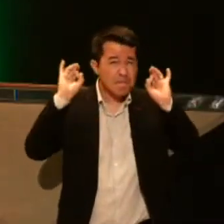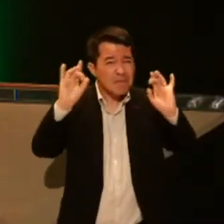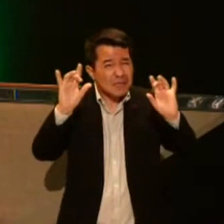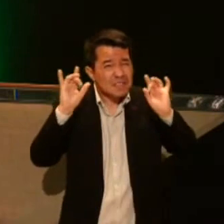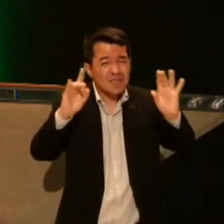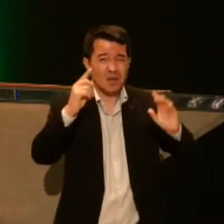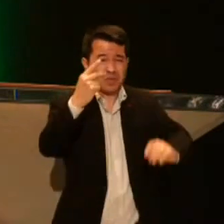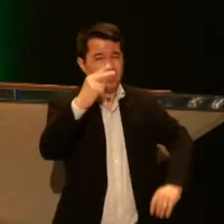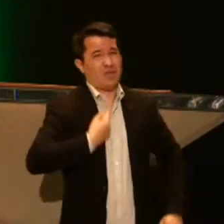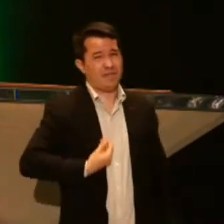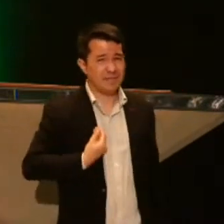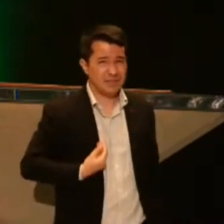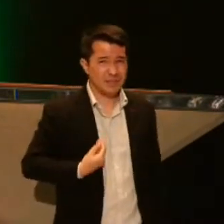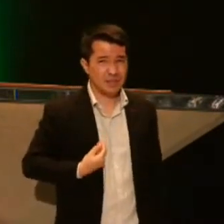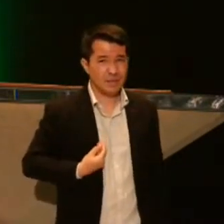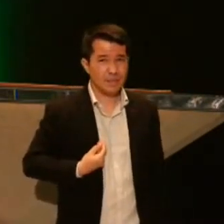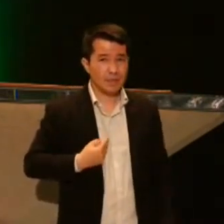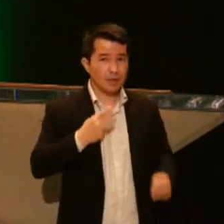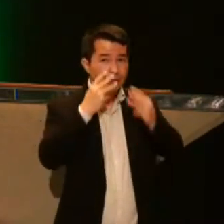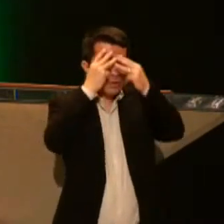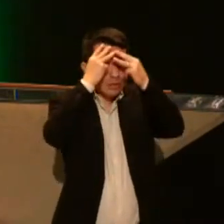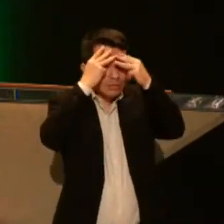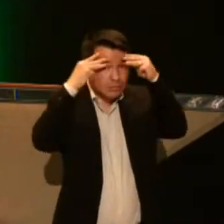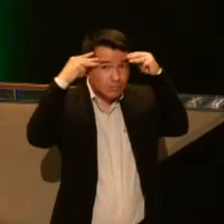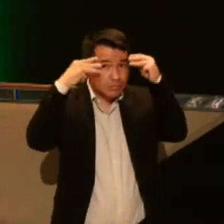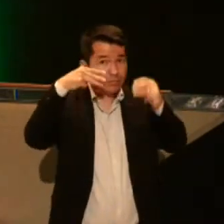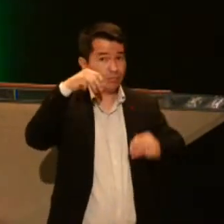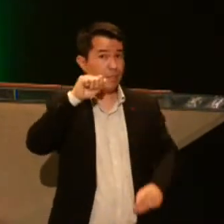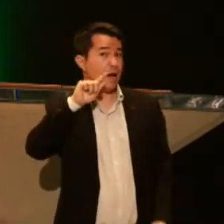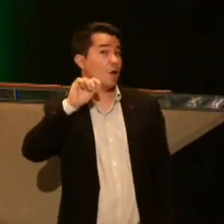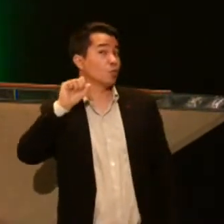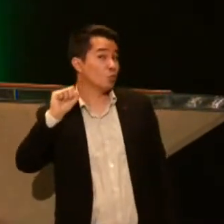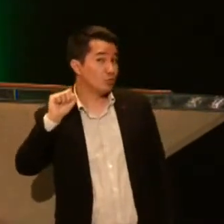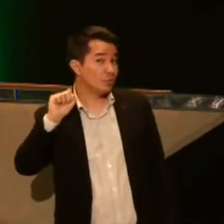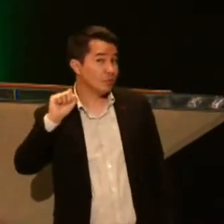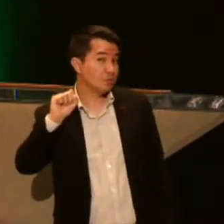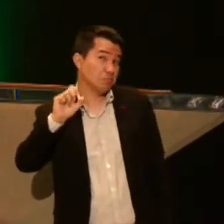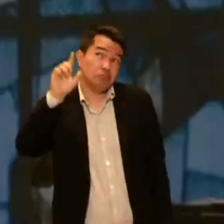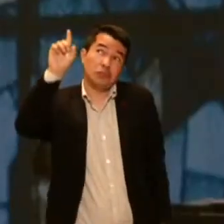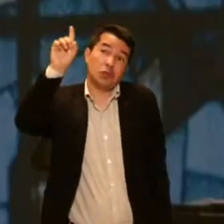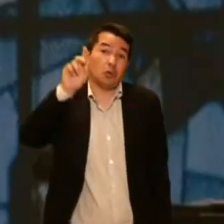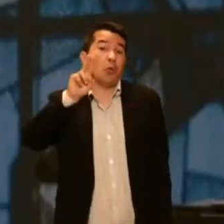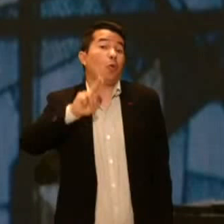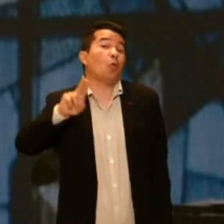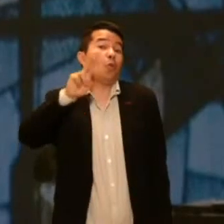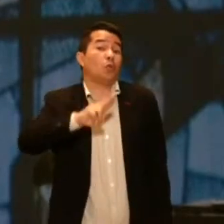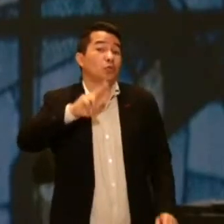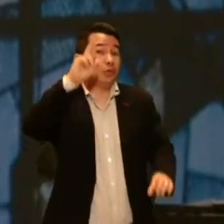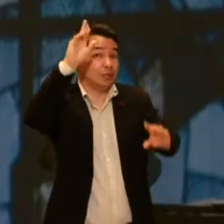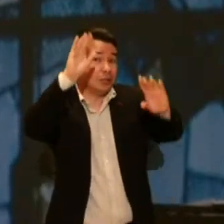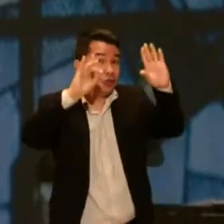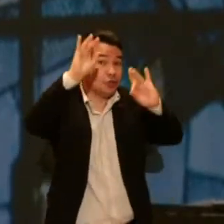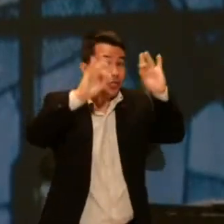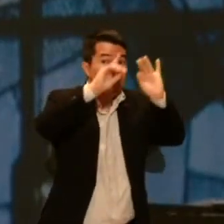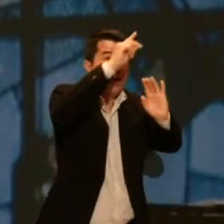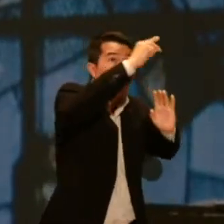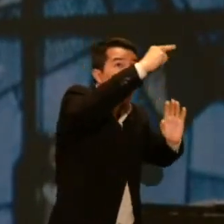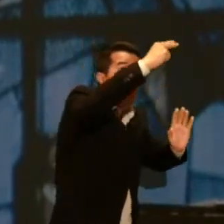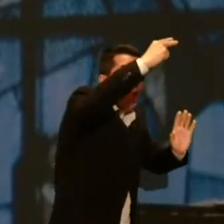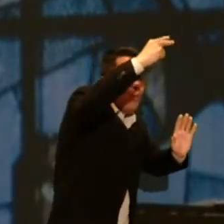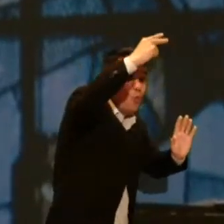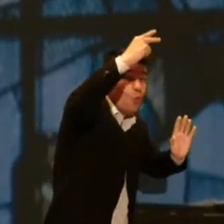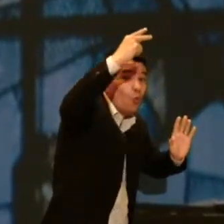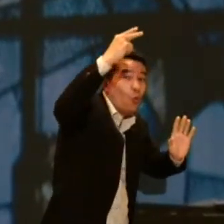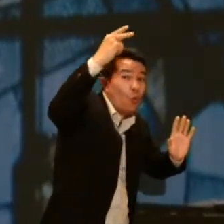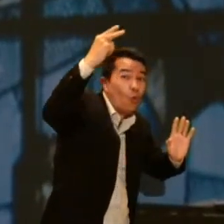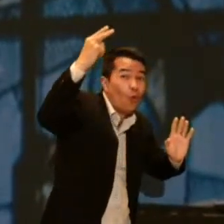os magos Ele precisava usar uma estrela, porque eles eram astrólogos, e Deus usou